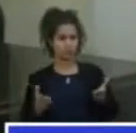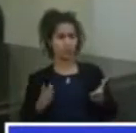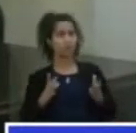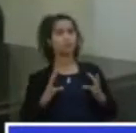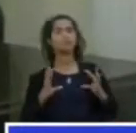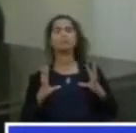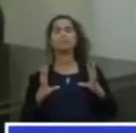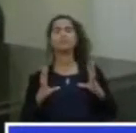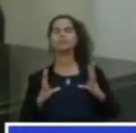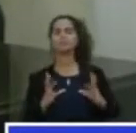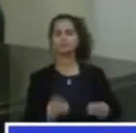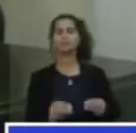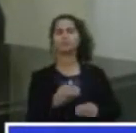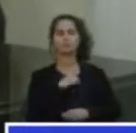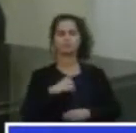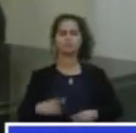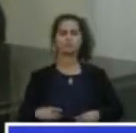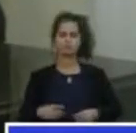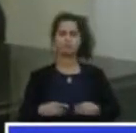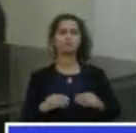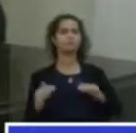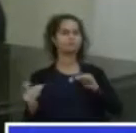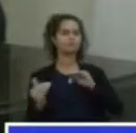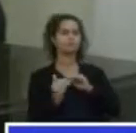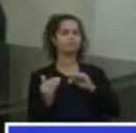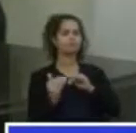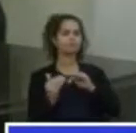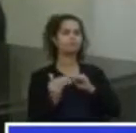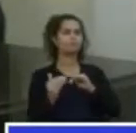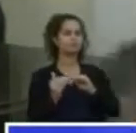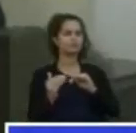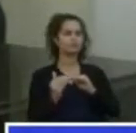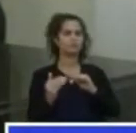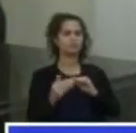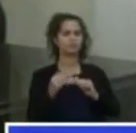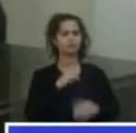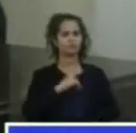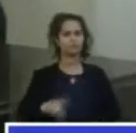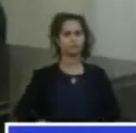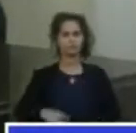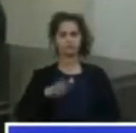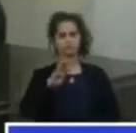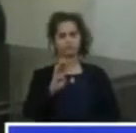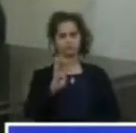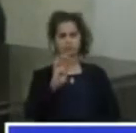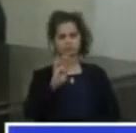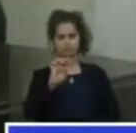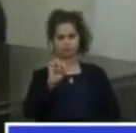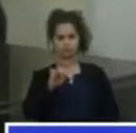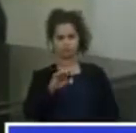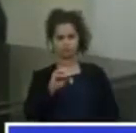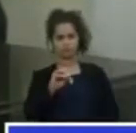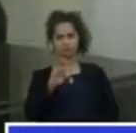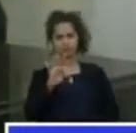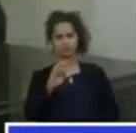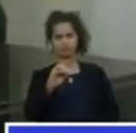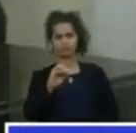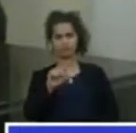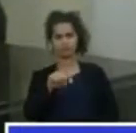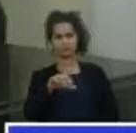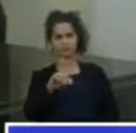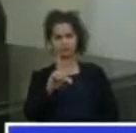senhores deputados se solidarizam com o deputado Bruno Toledo, porque em nenhum